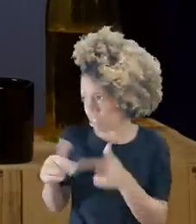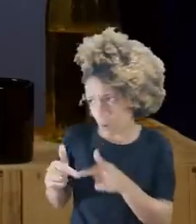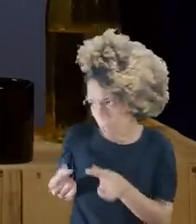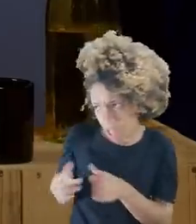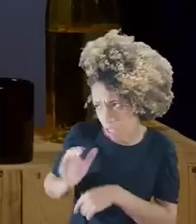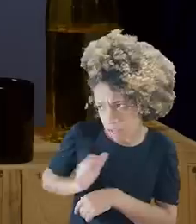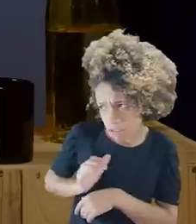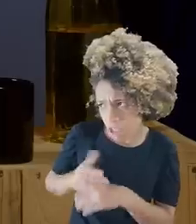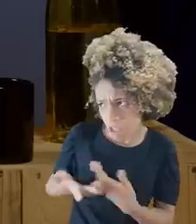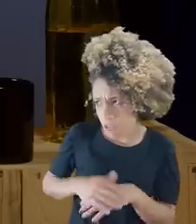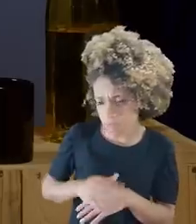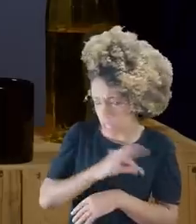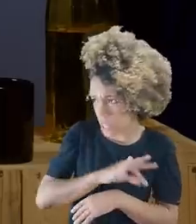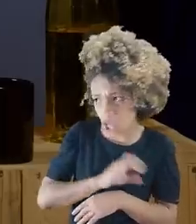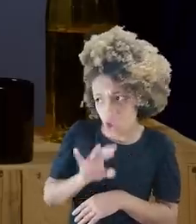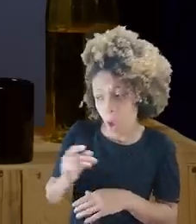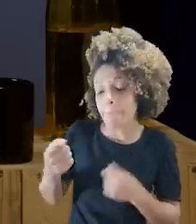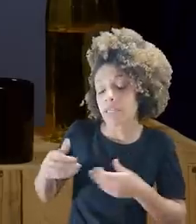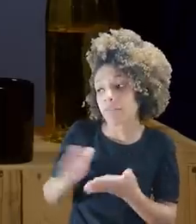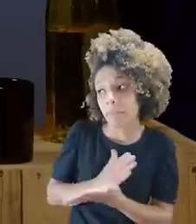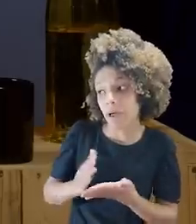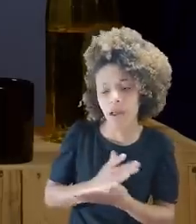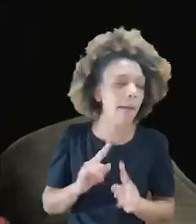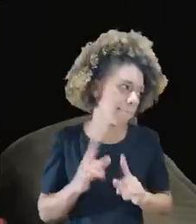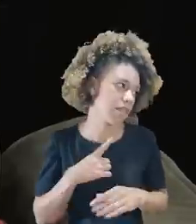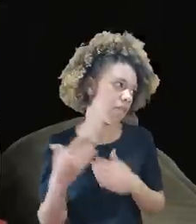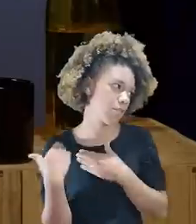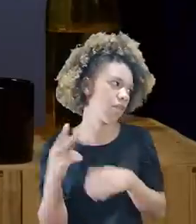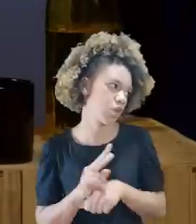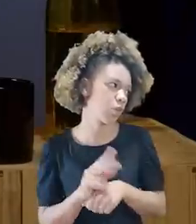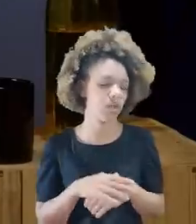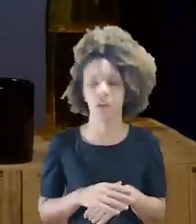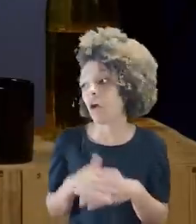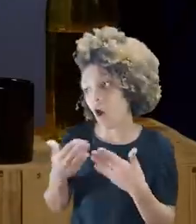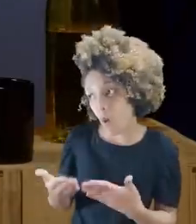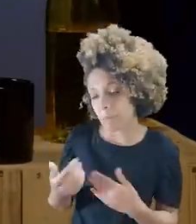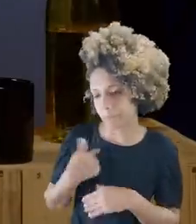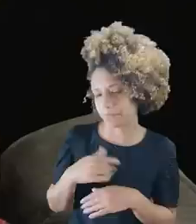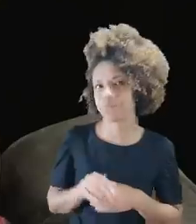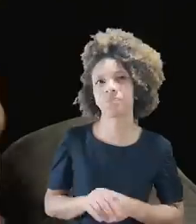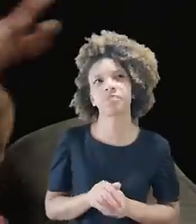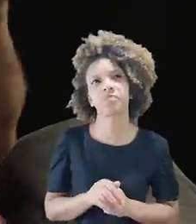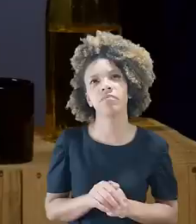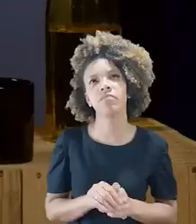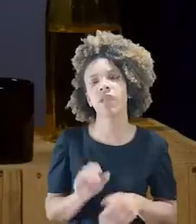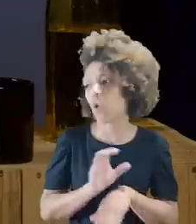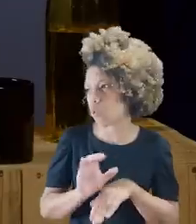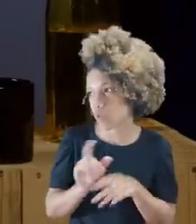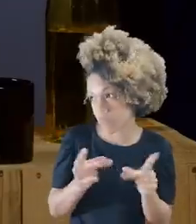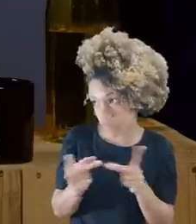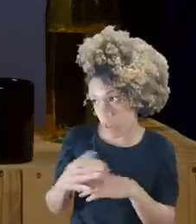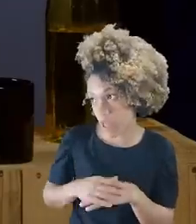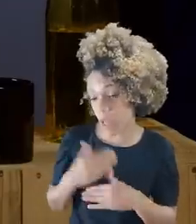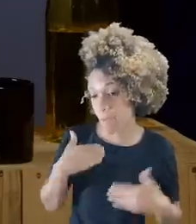para fora na pandemia Tive que criar um Facebook porque a menina do curso disse que tinha ela que fez tudo Não exatamente você tem já não tô vendendo